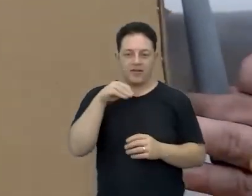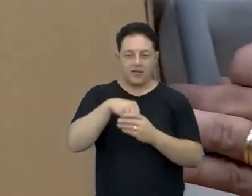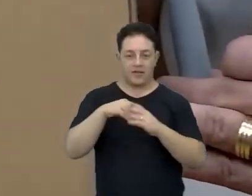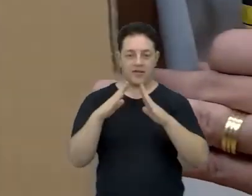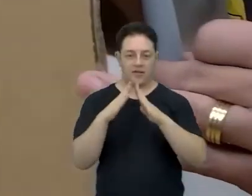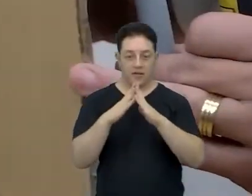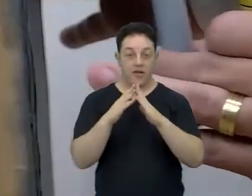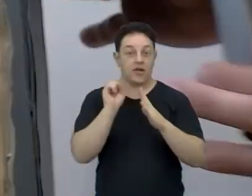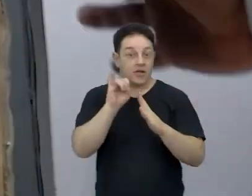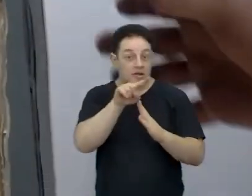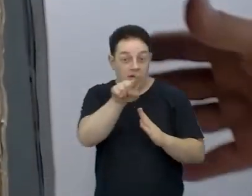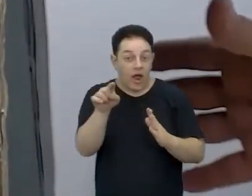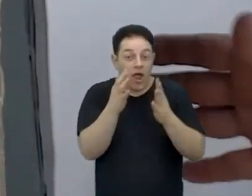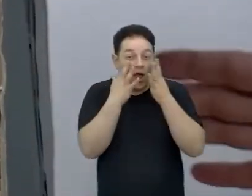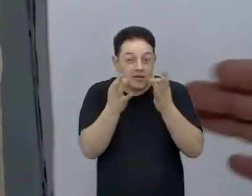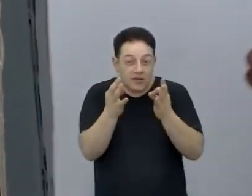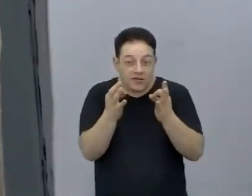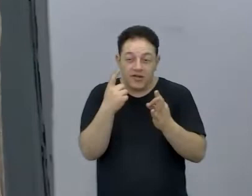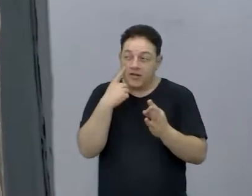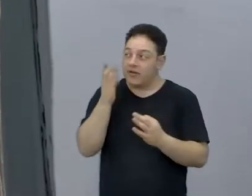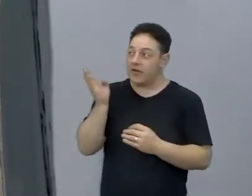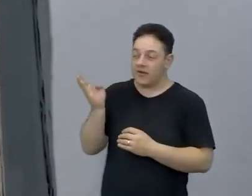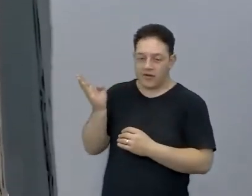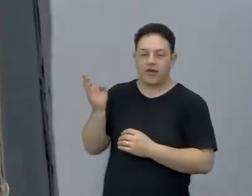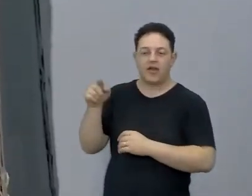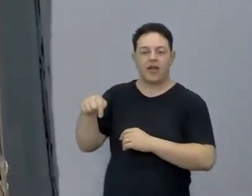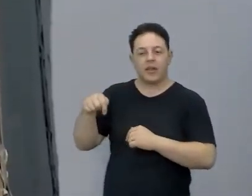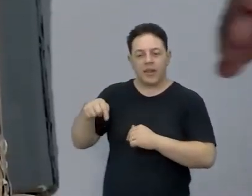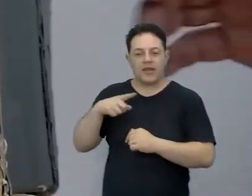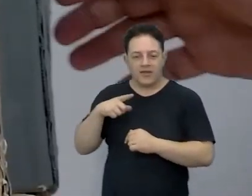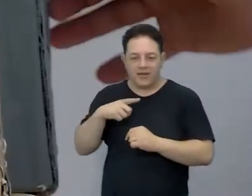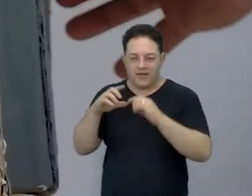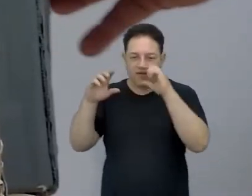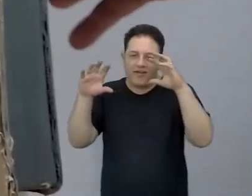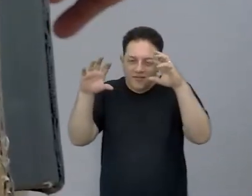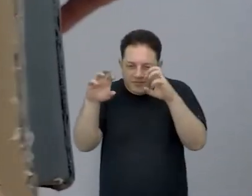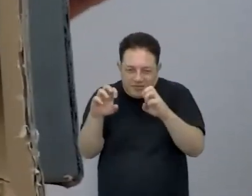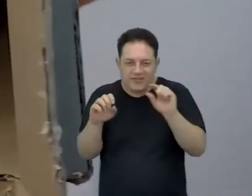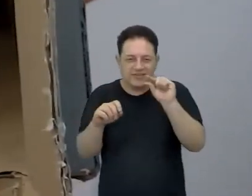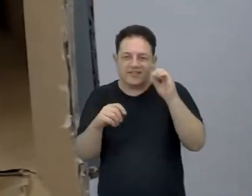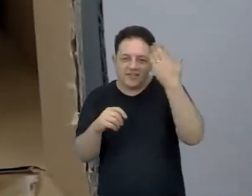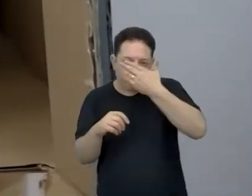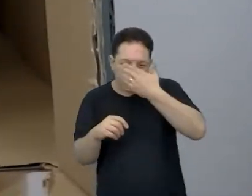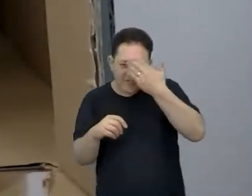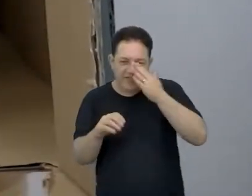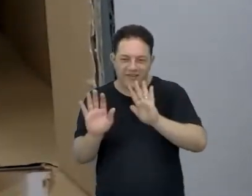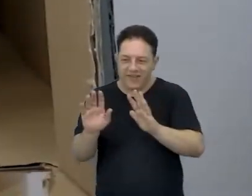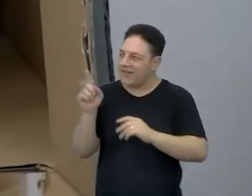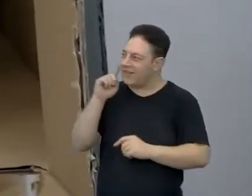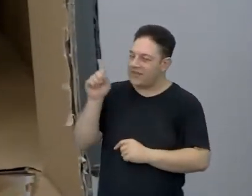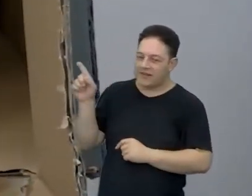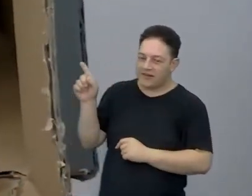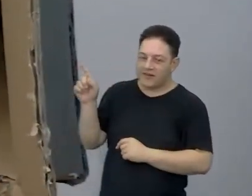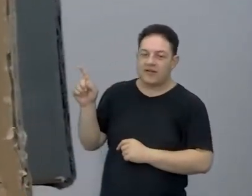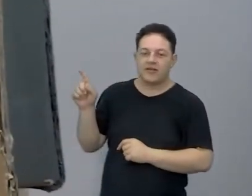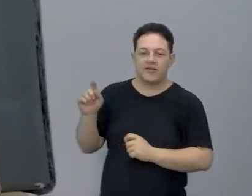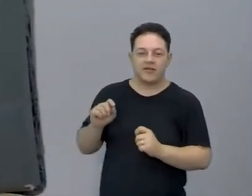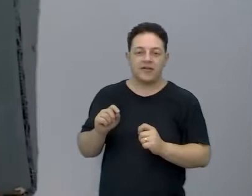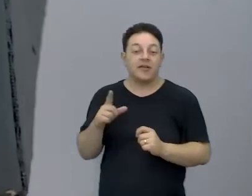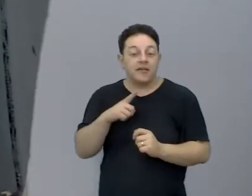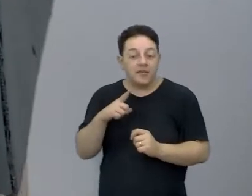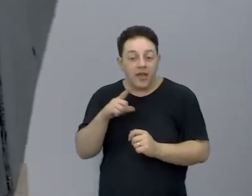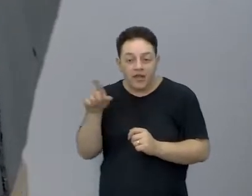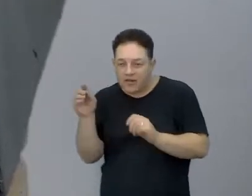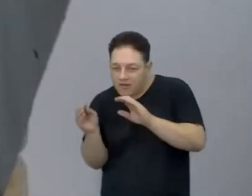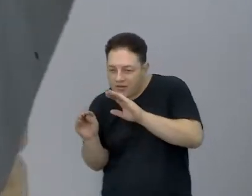você prestar bem atenção, aqui no estúdio a gente ainda está numa escuridão ainda um tanto quanto, mas você vai ver que lá tem